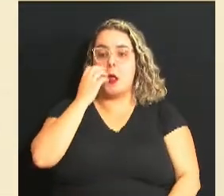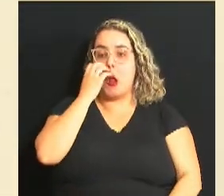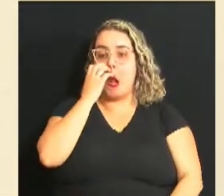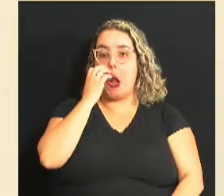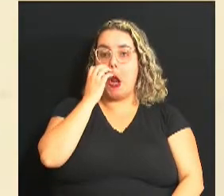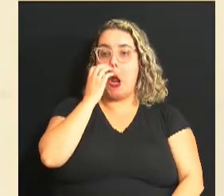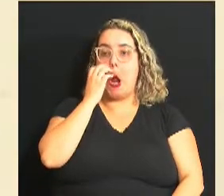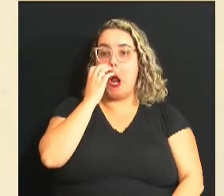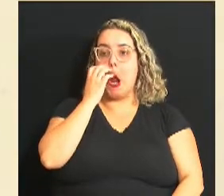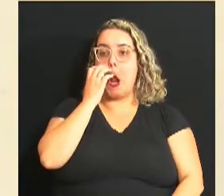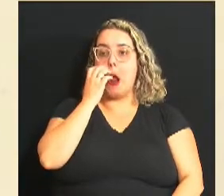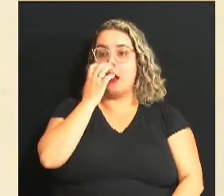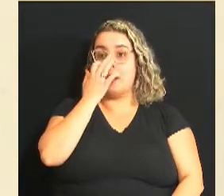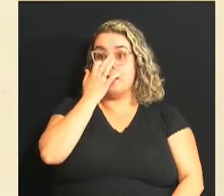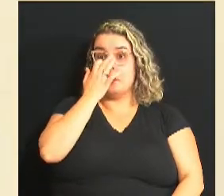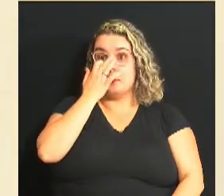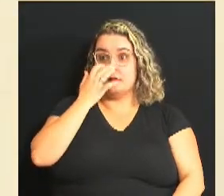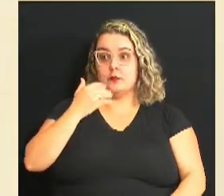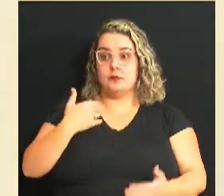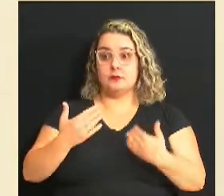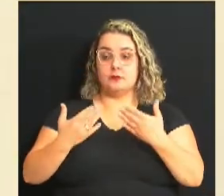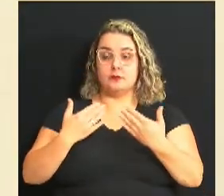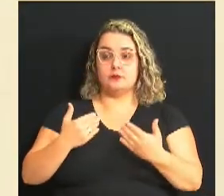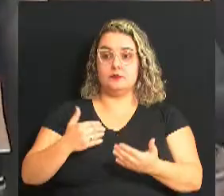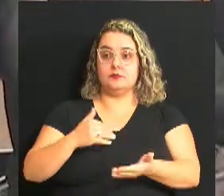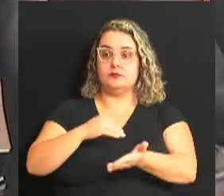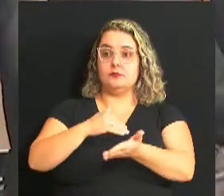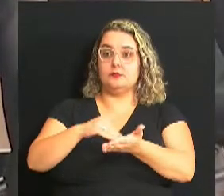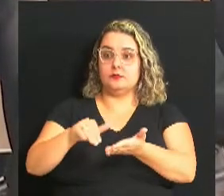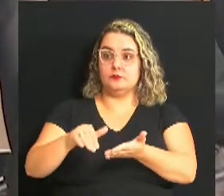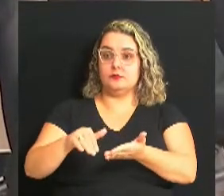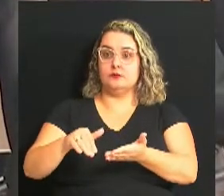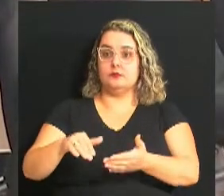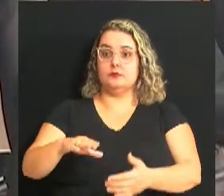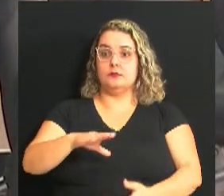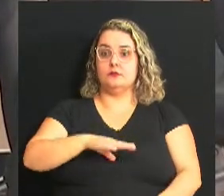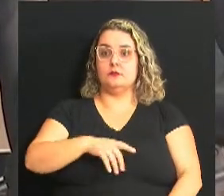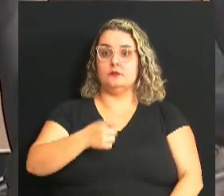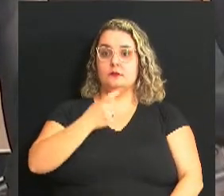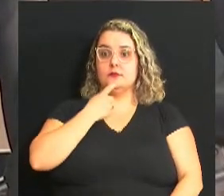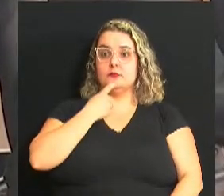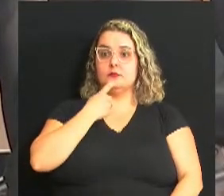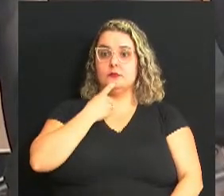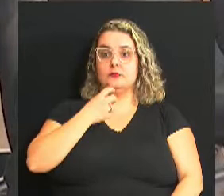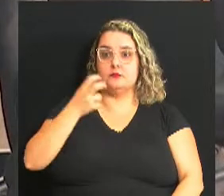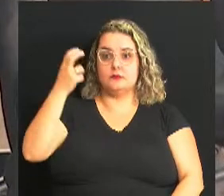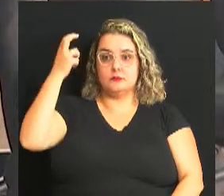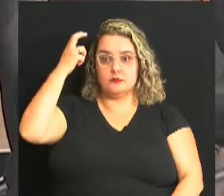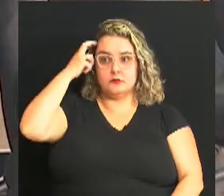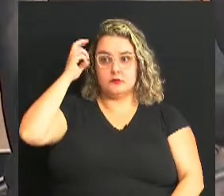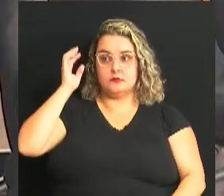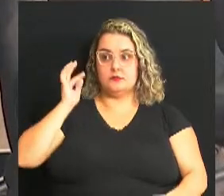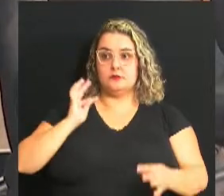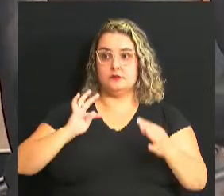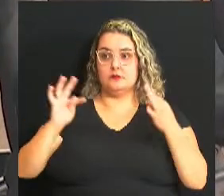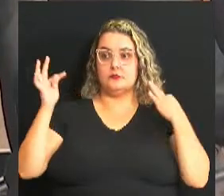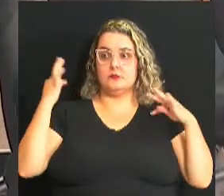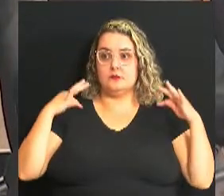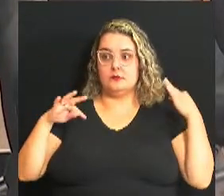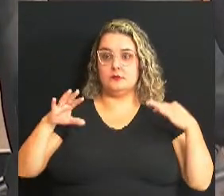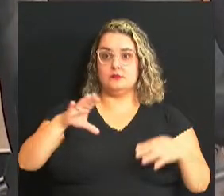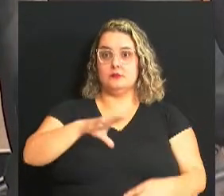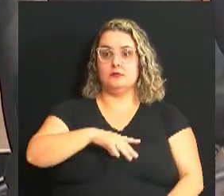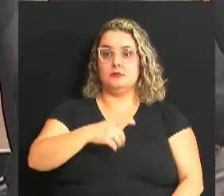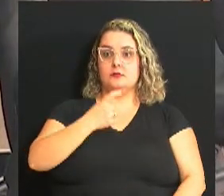nós convidamos aqui a secretária municipal de Cultura e Turismo de Campinas, né,